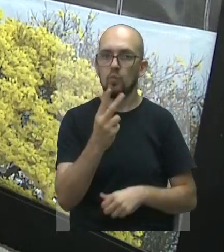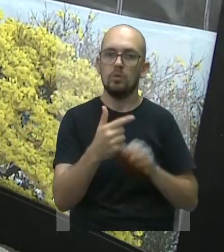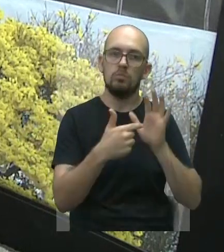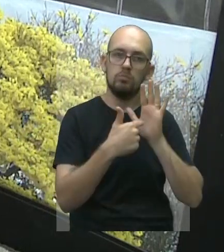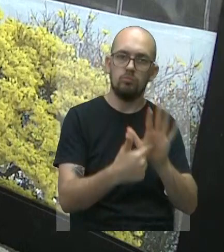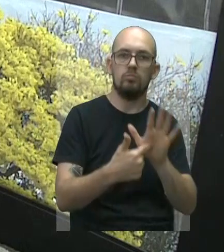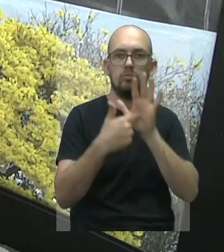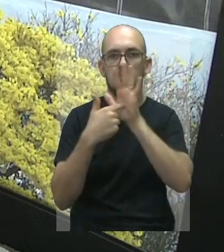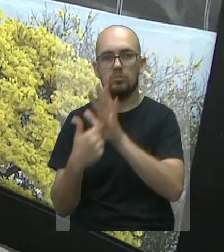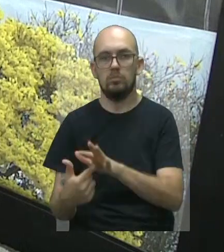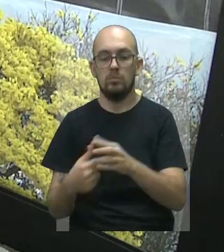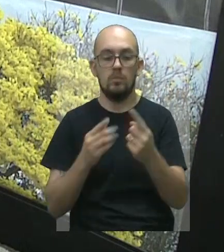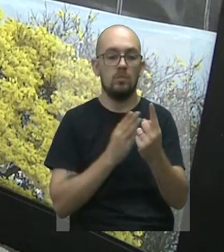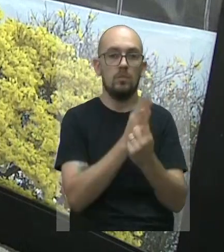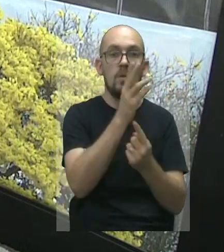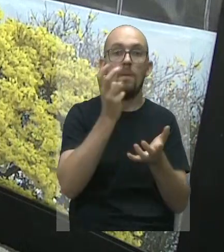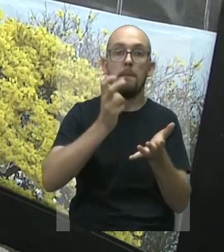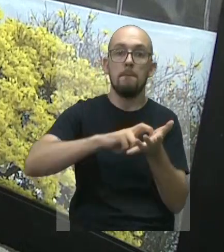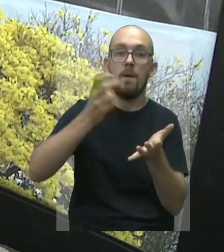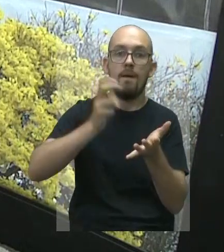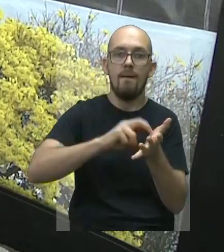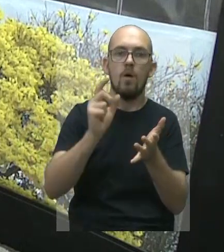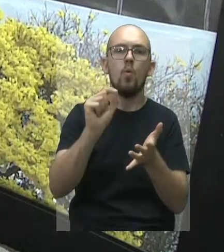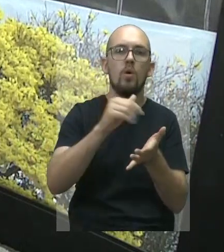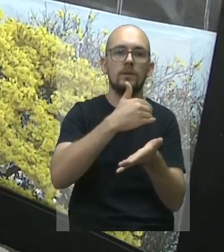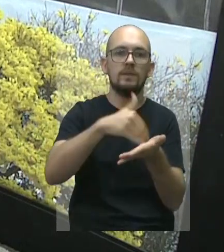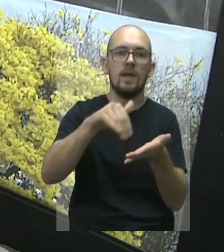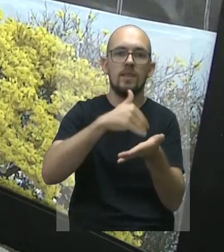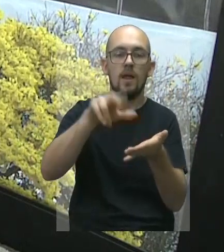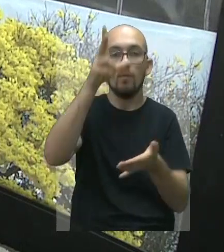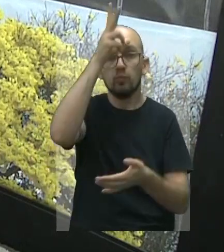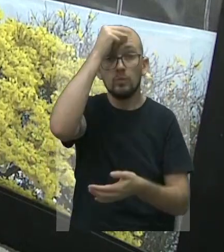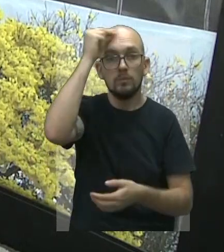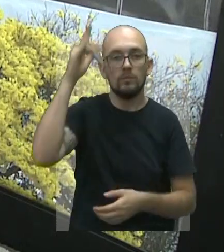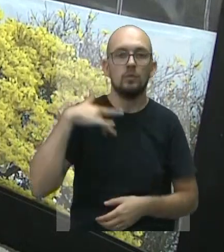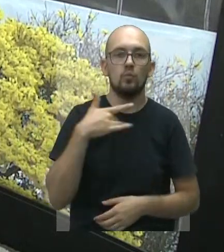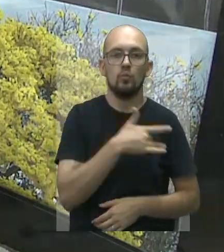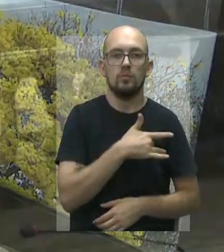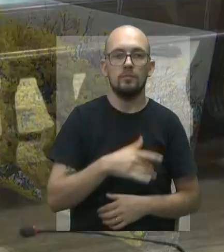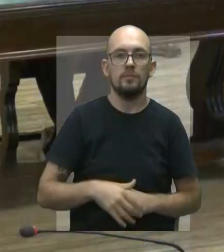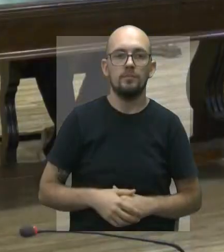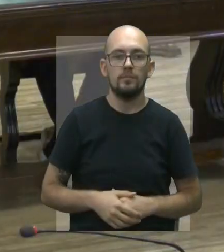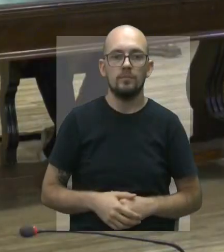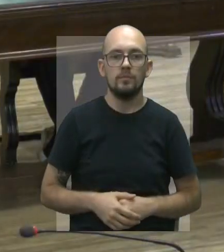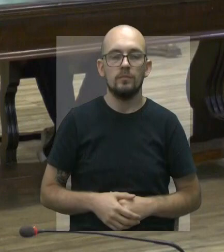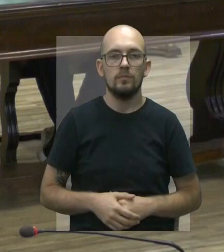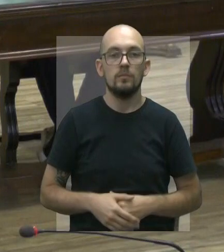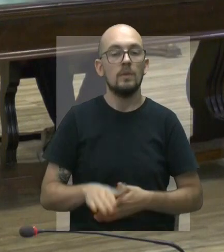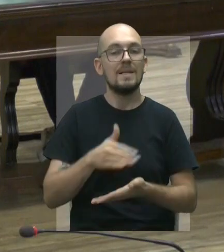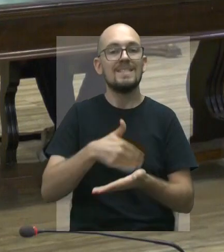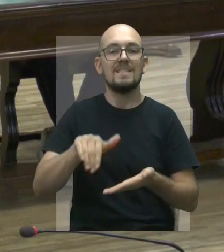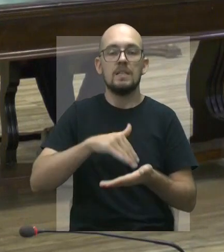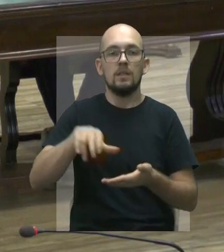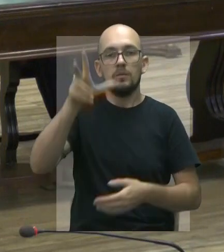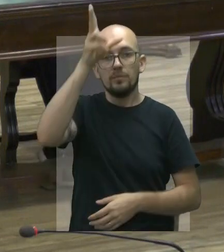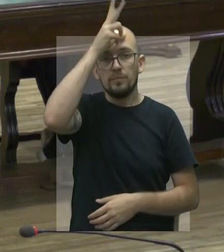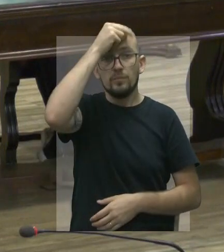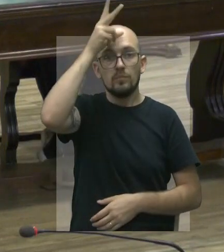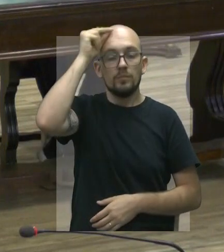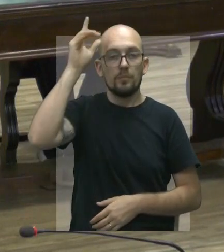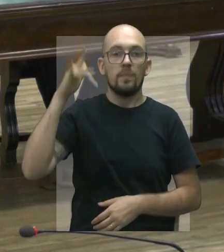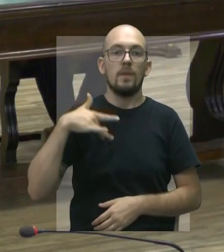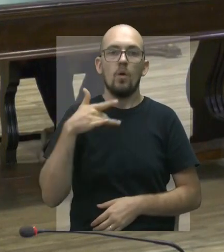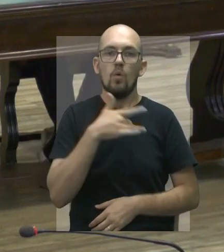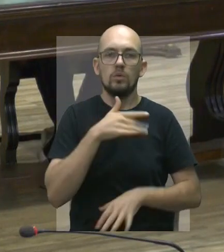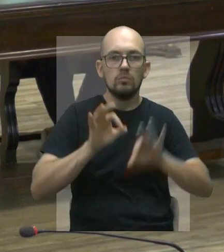primeira realizada pela manhã pela Secretaria Municipal de Saúde. A Secretaria Municipal de Saúde